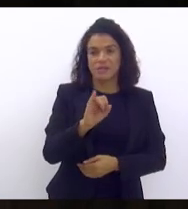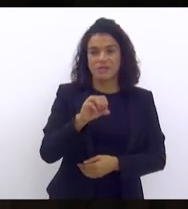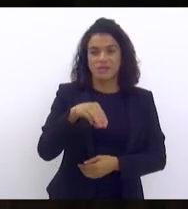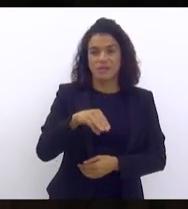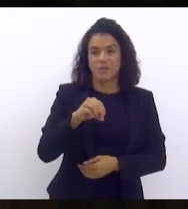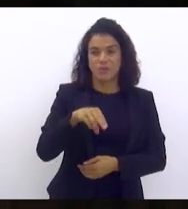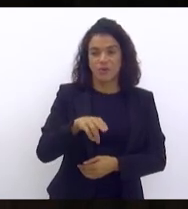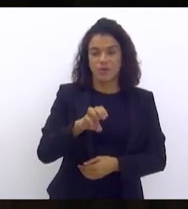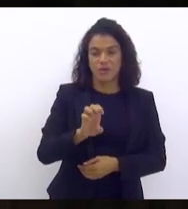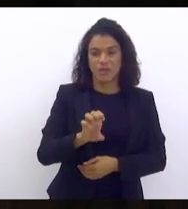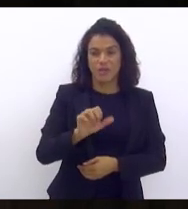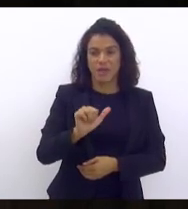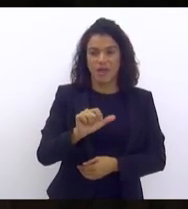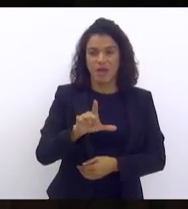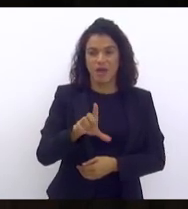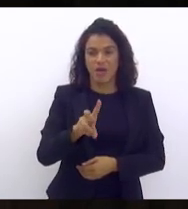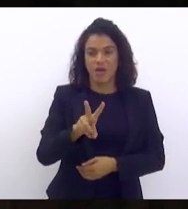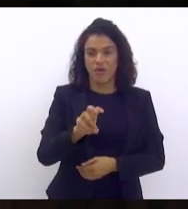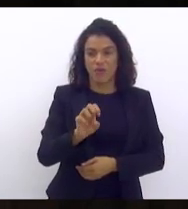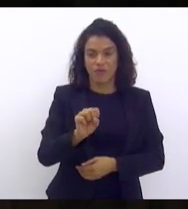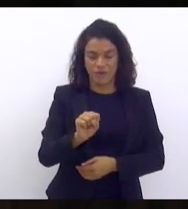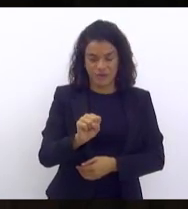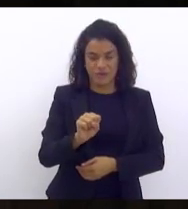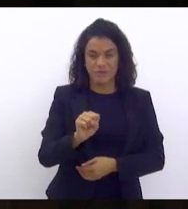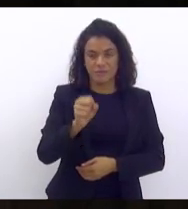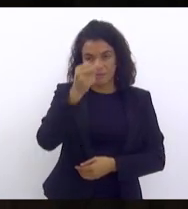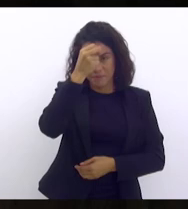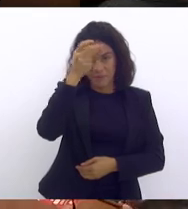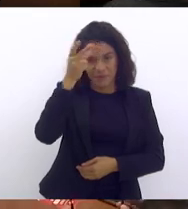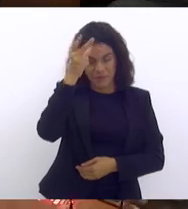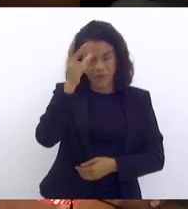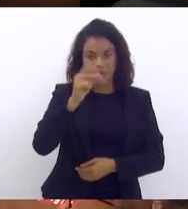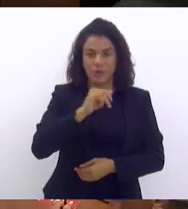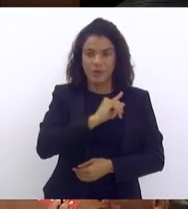de Alcântara, da Prefeitura de Itaguaí.